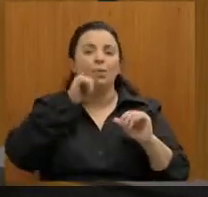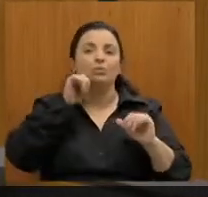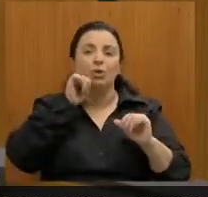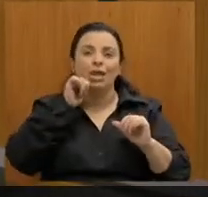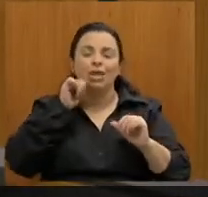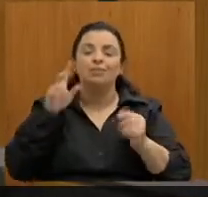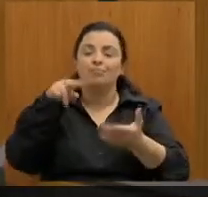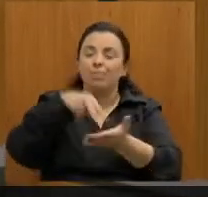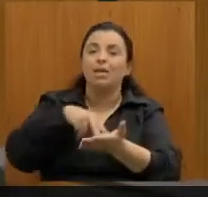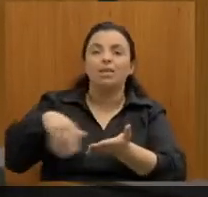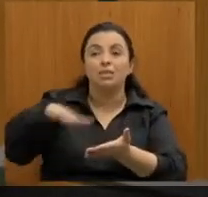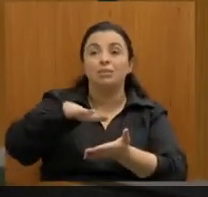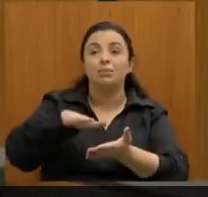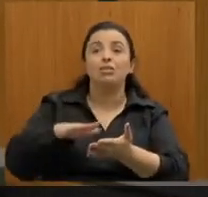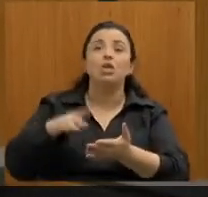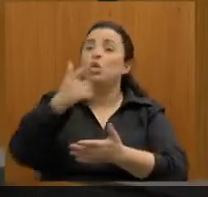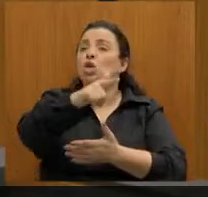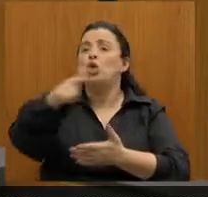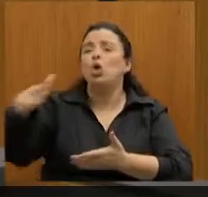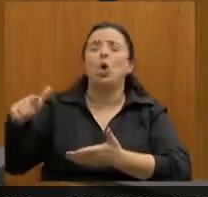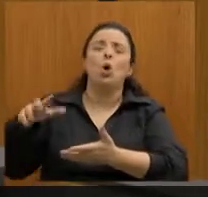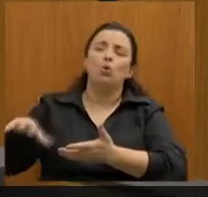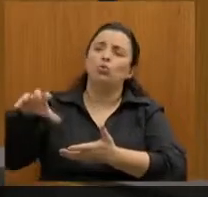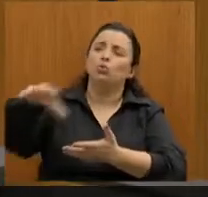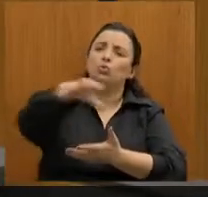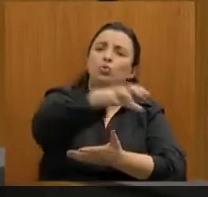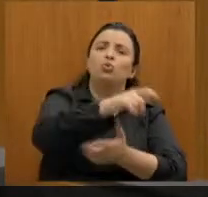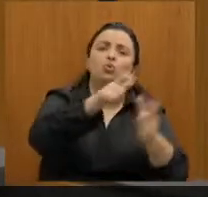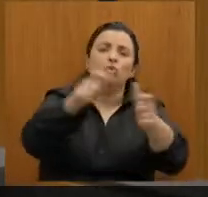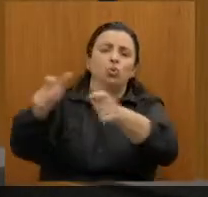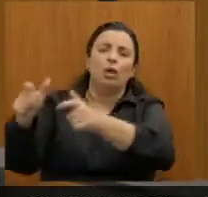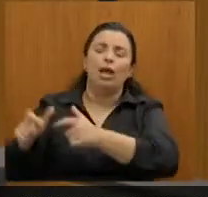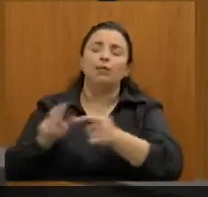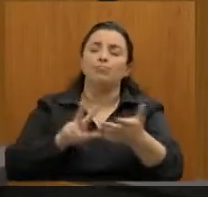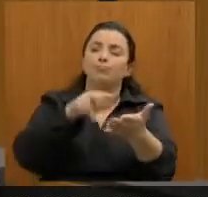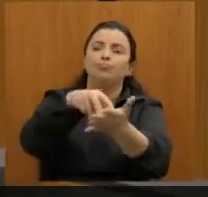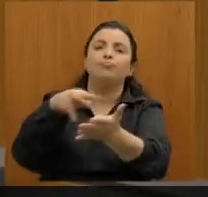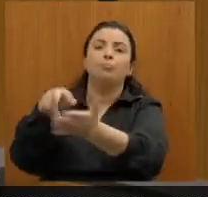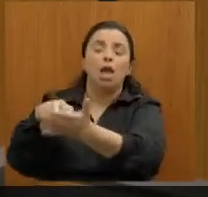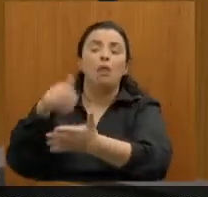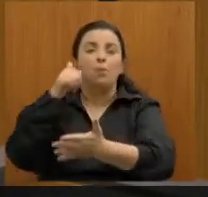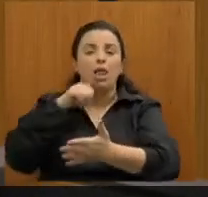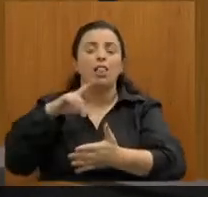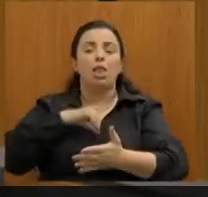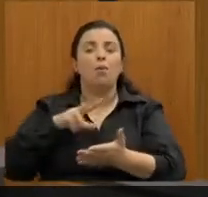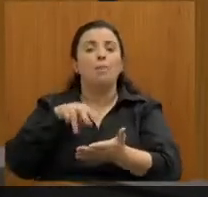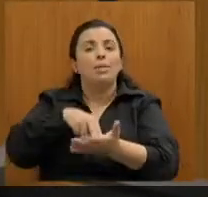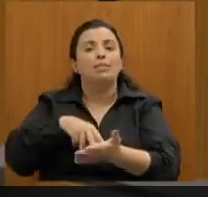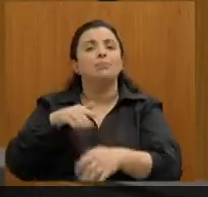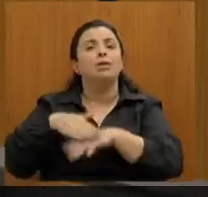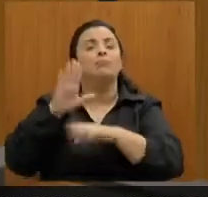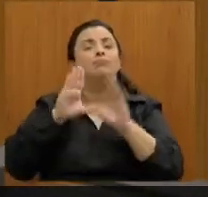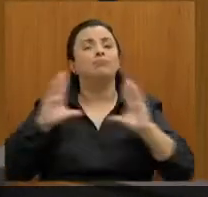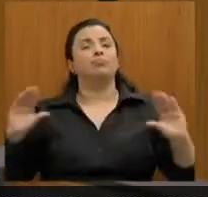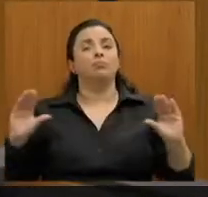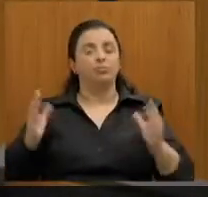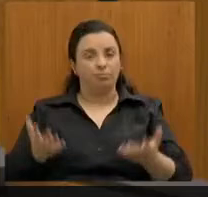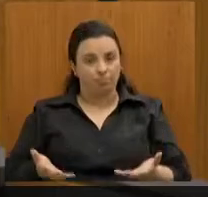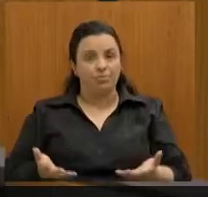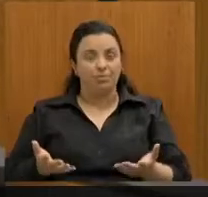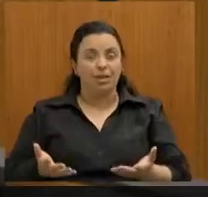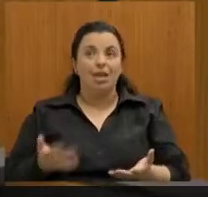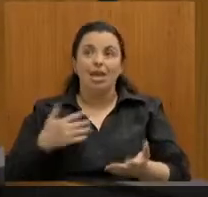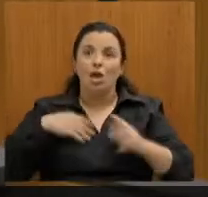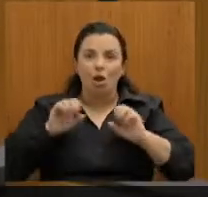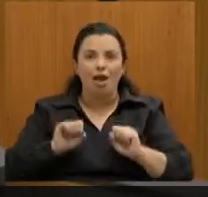em todos os lugares em absolutamente todos os lugares Então reafirmo o meu compromisso de luta e eu acho que